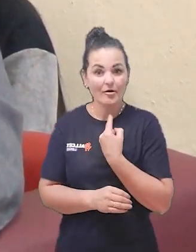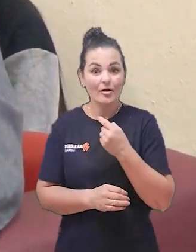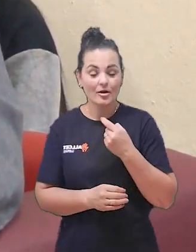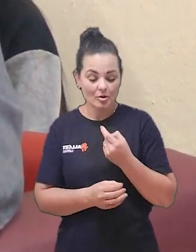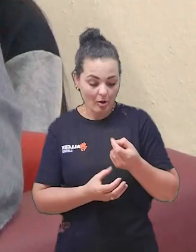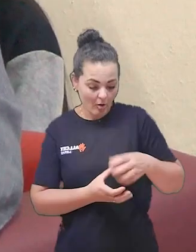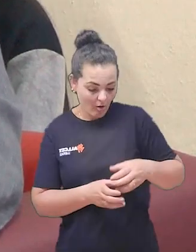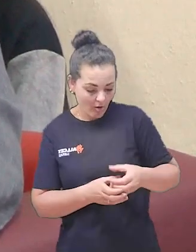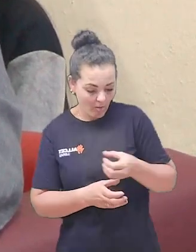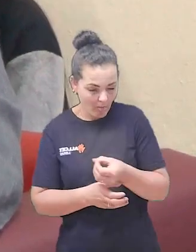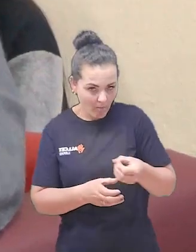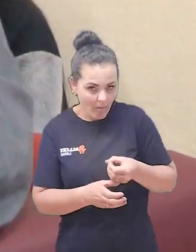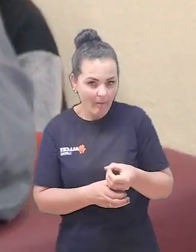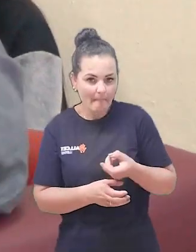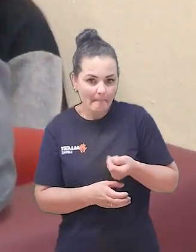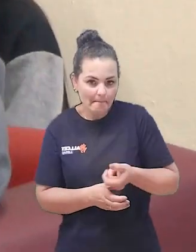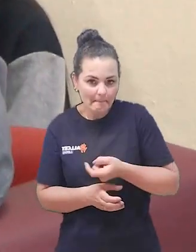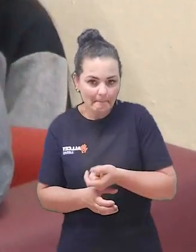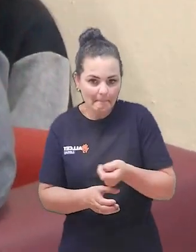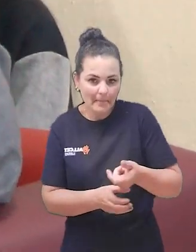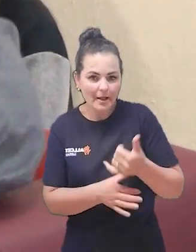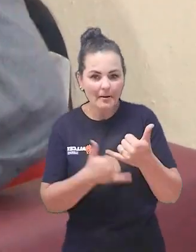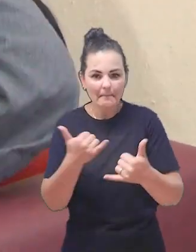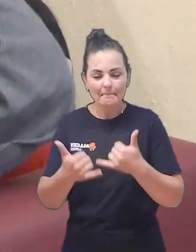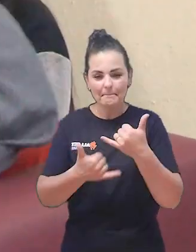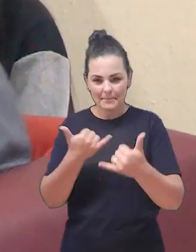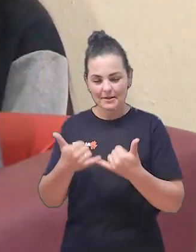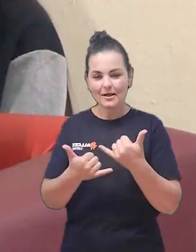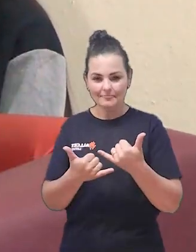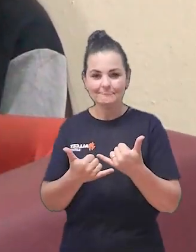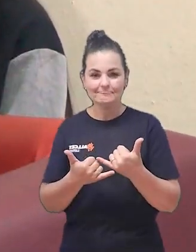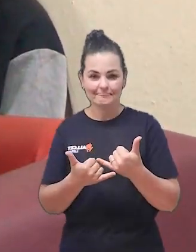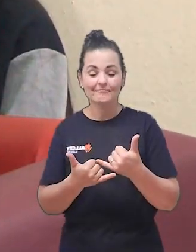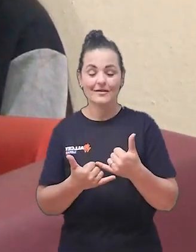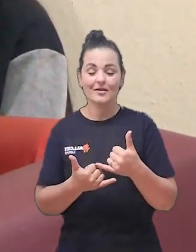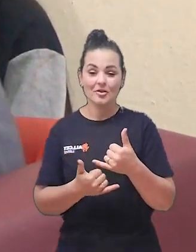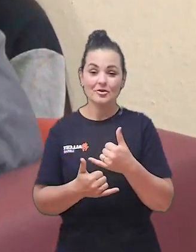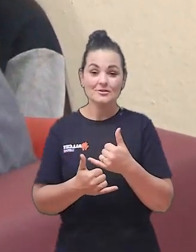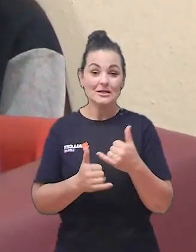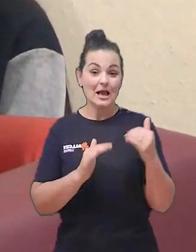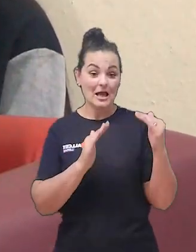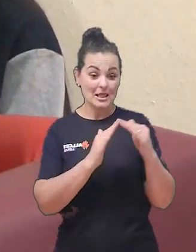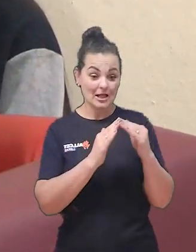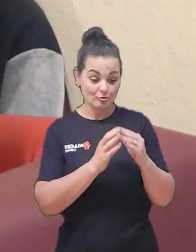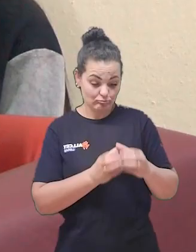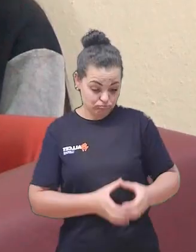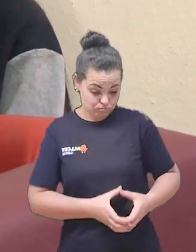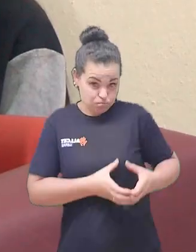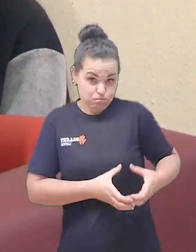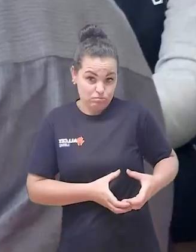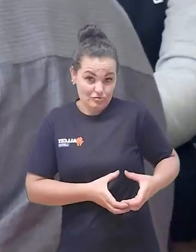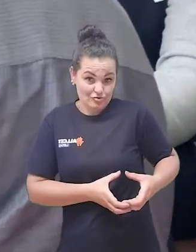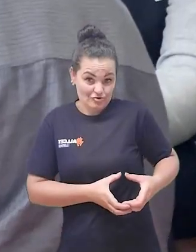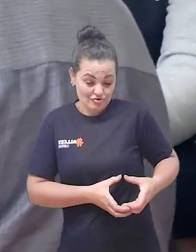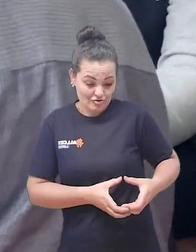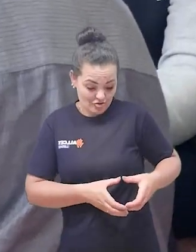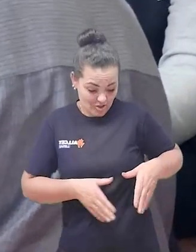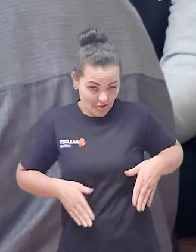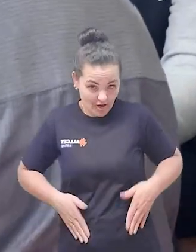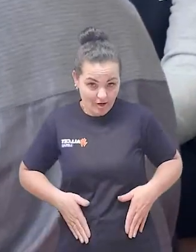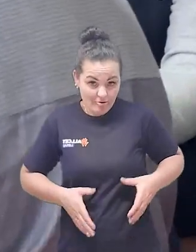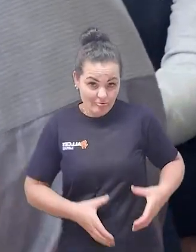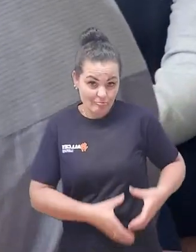Peca. Então, às vezes ia com o bolso cheio de peca e saía até para fora o bolso e